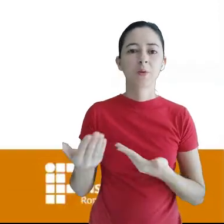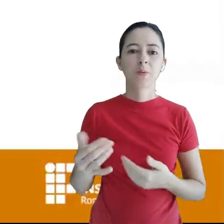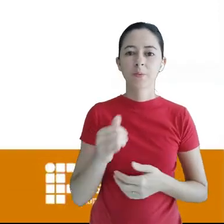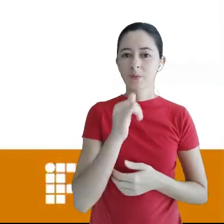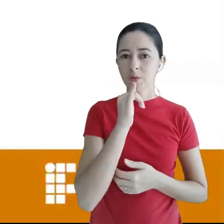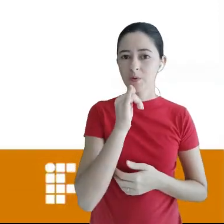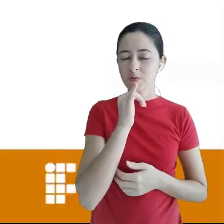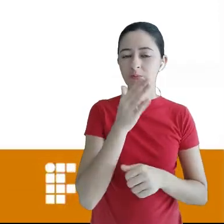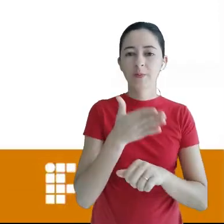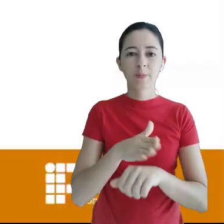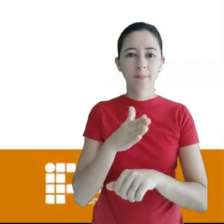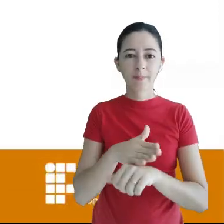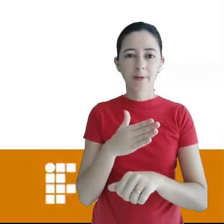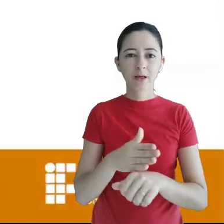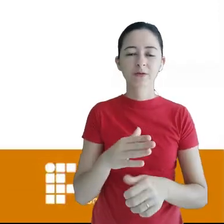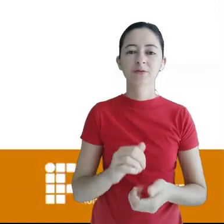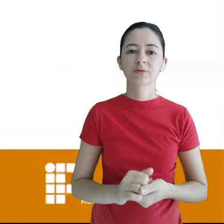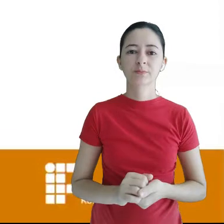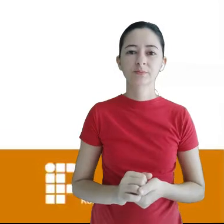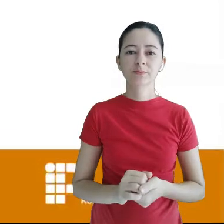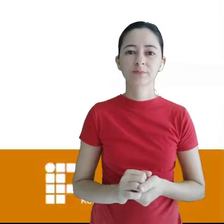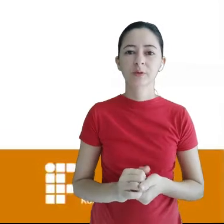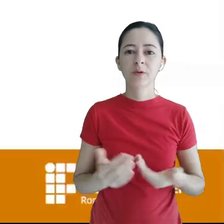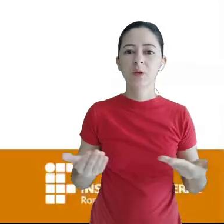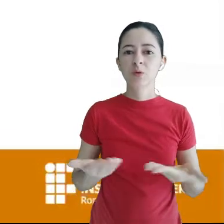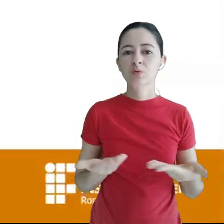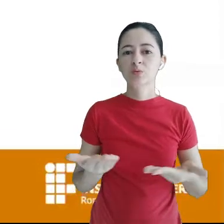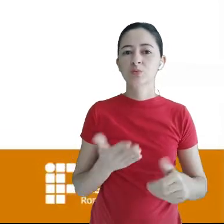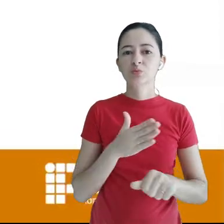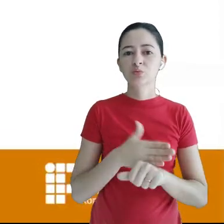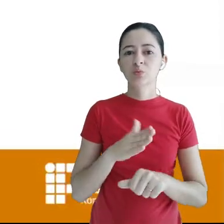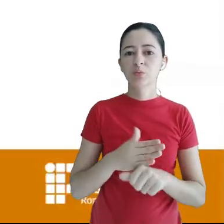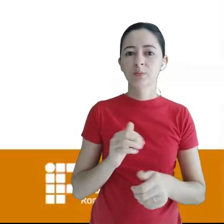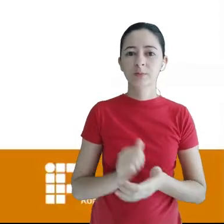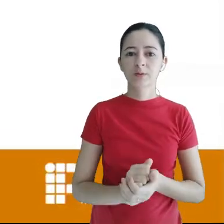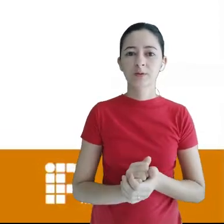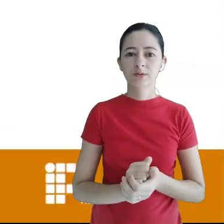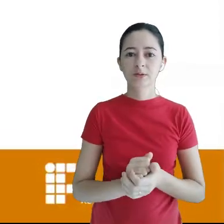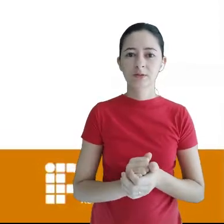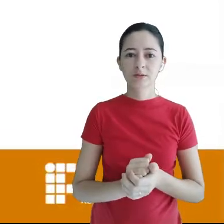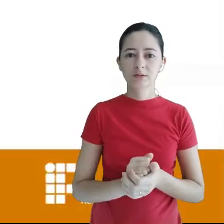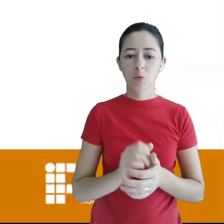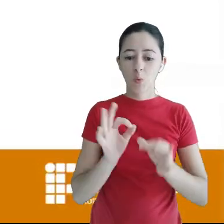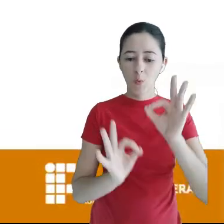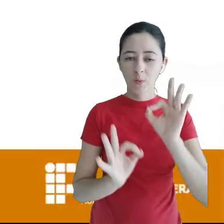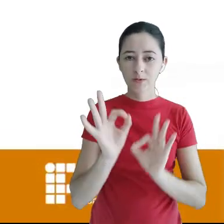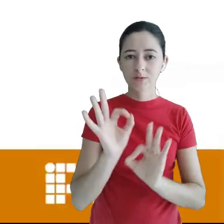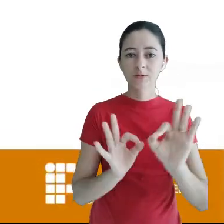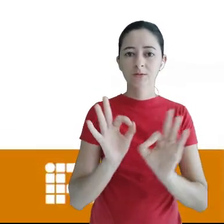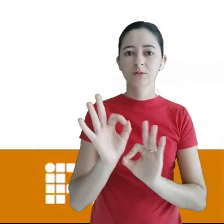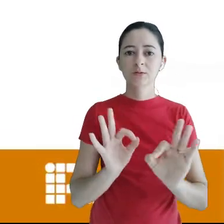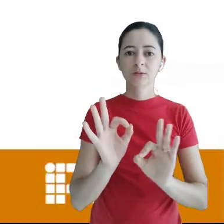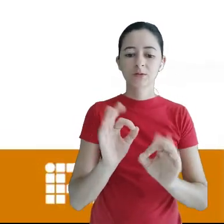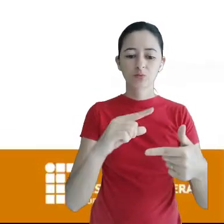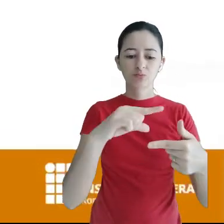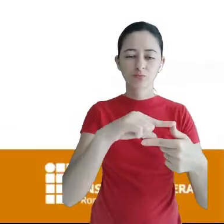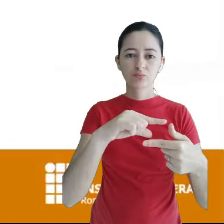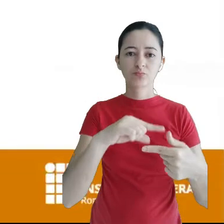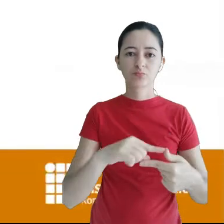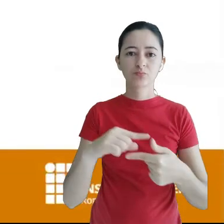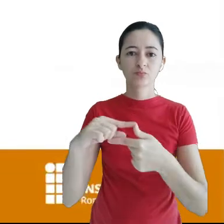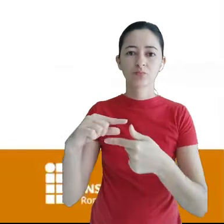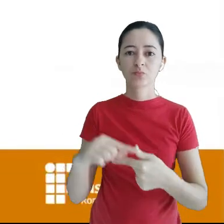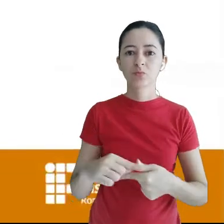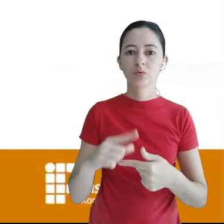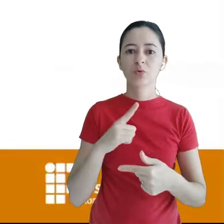Vamos dar um exemplo aqui agora mais prático, tá bom? Então, vamos praticar agora com as tabelas levantadas no nosso último exercício sobre o